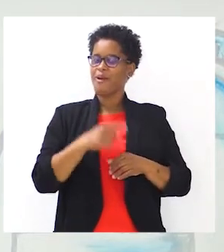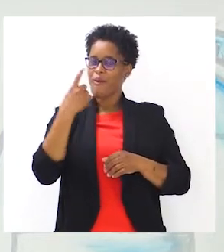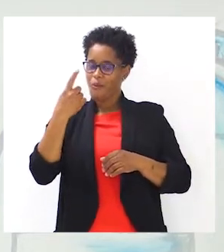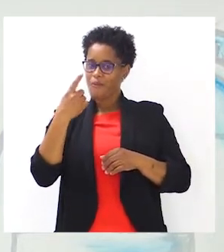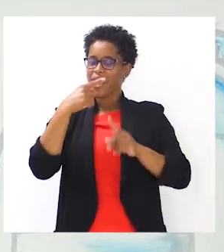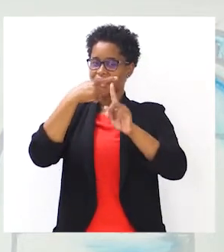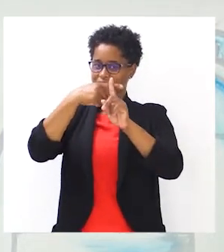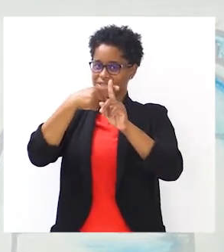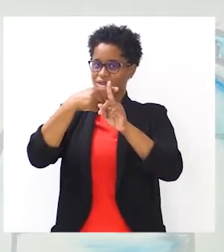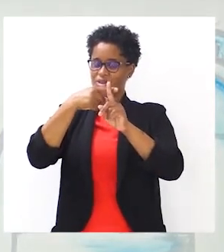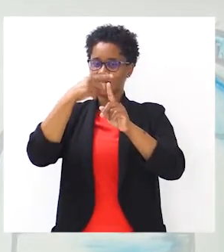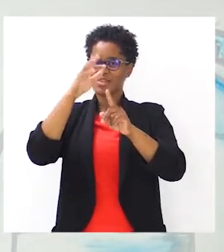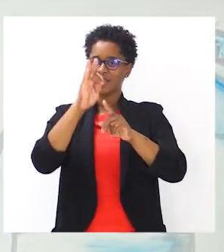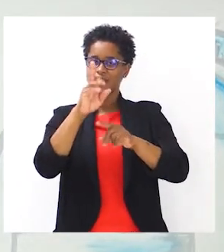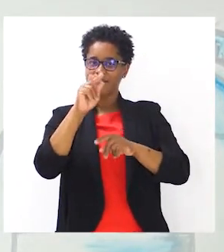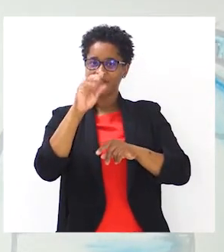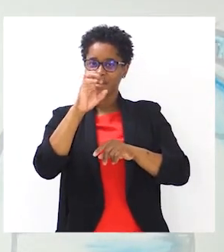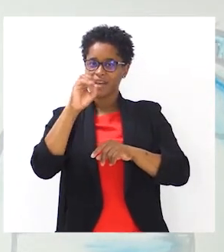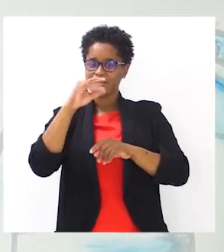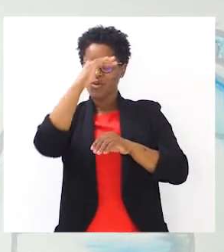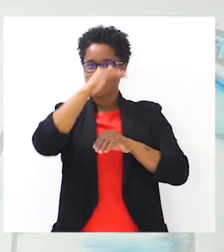de frações com o mesmo